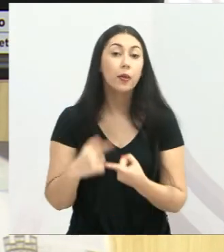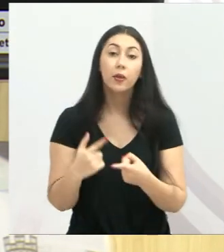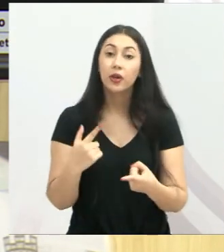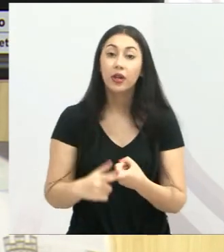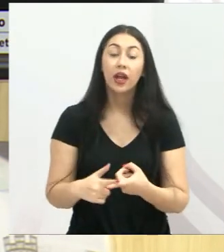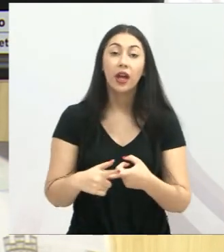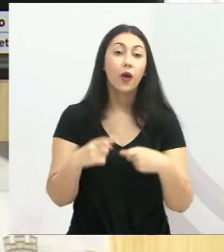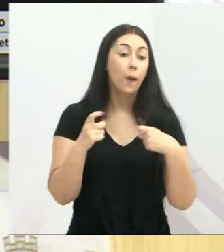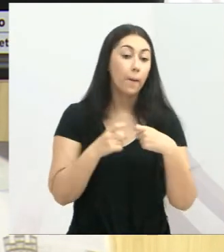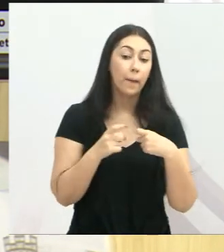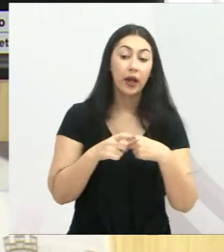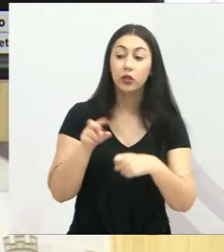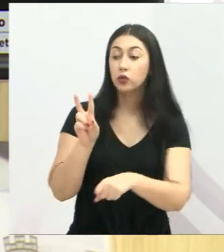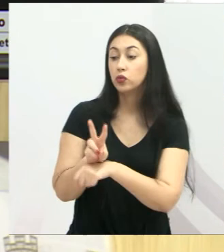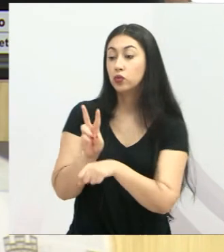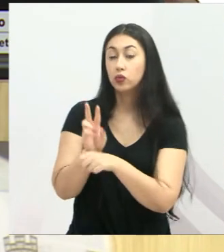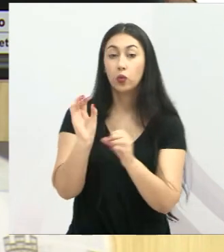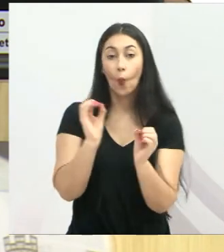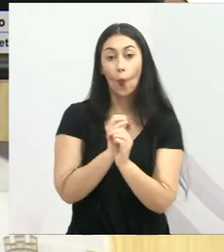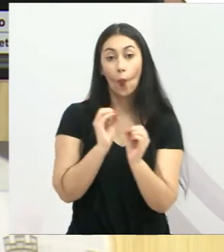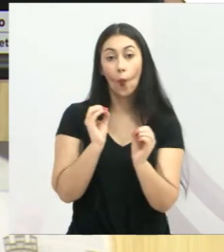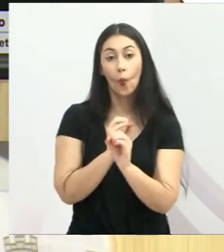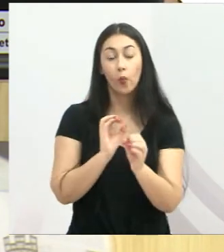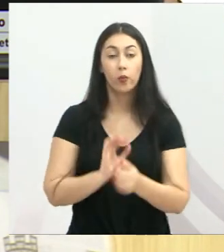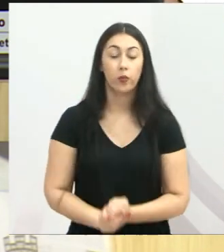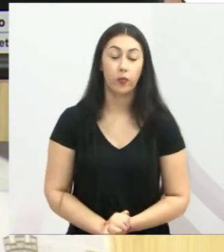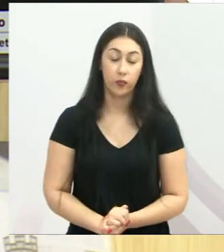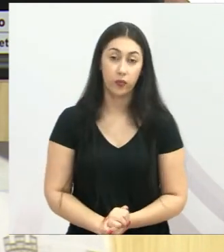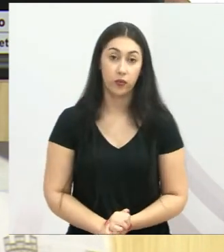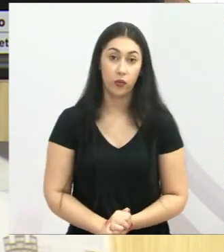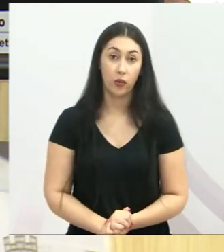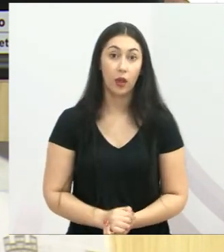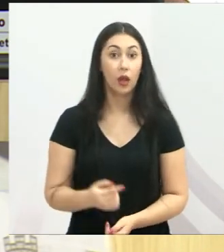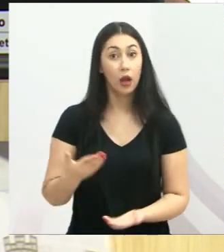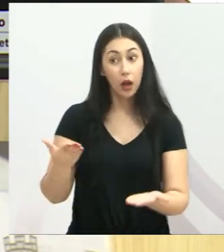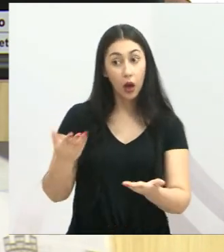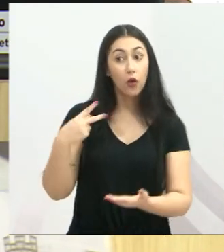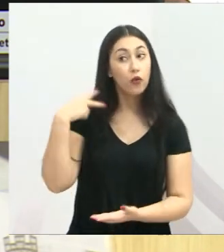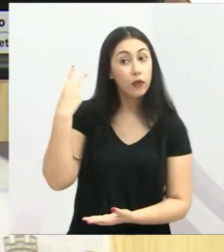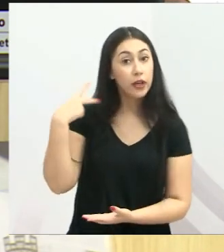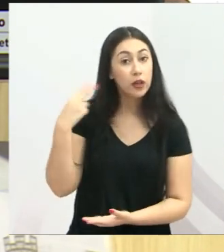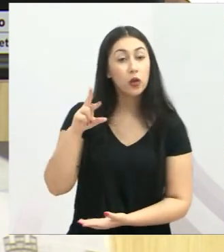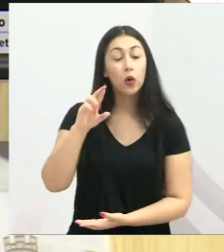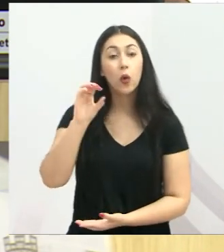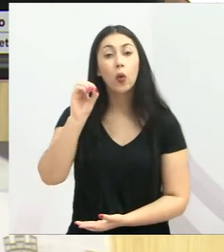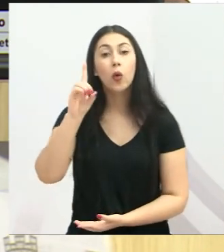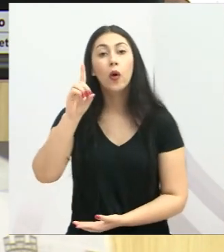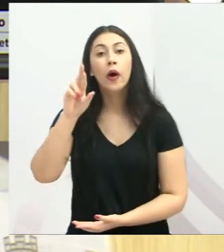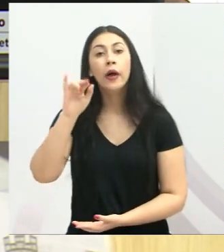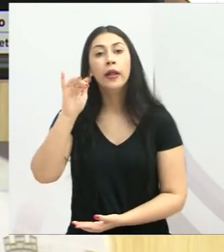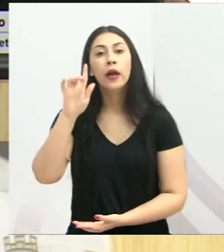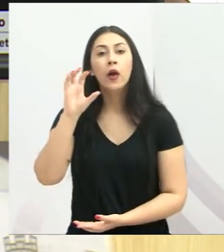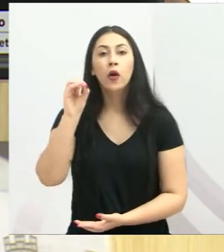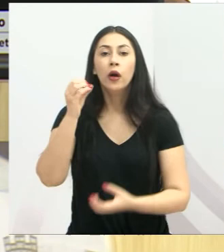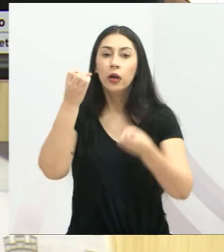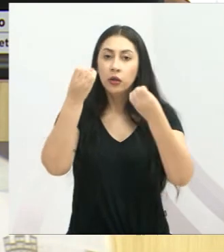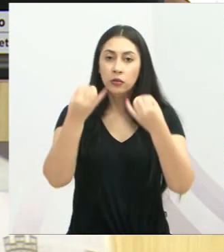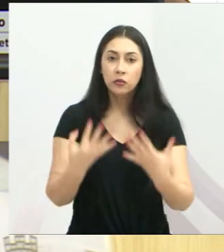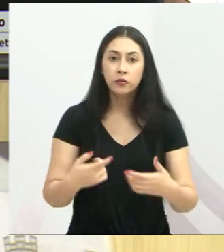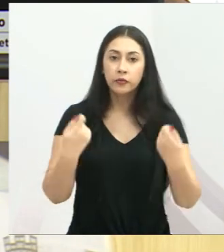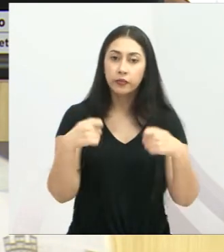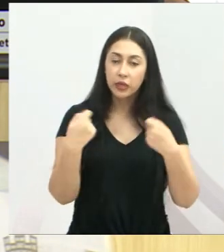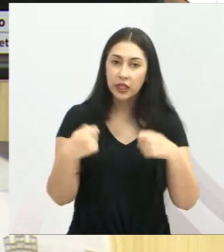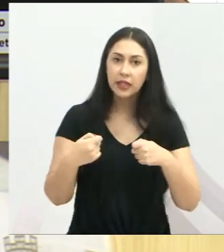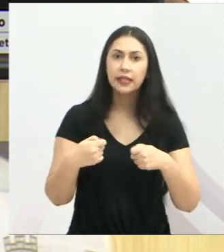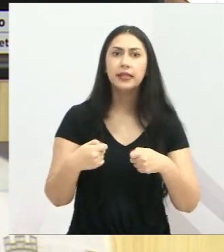um cuidado melhor. Está aqui o doutor Rodrigo Salomão, que falou muito bem. Tem que haver a prevenção de